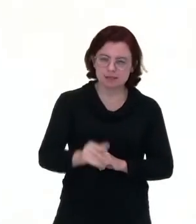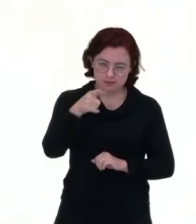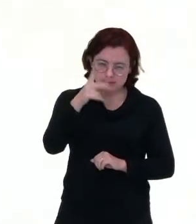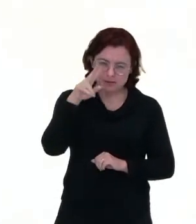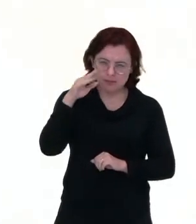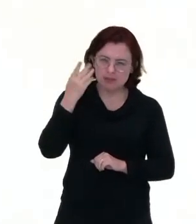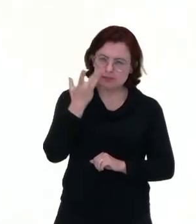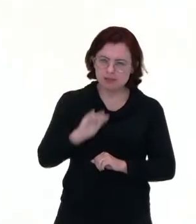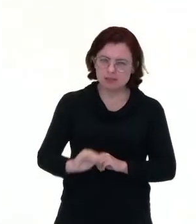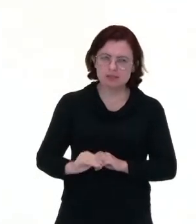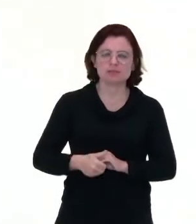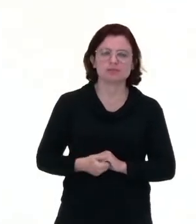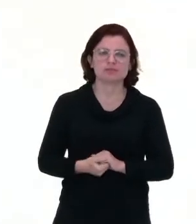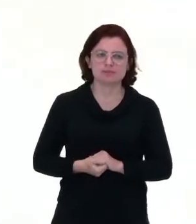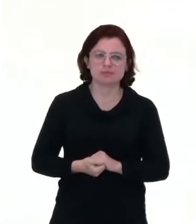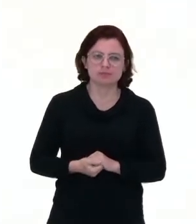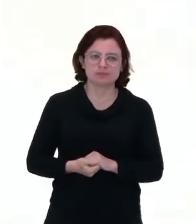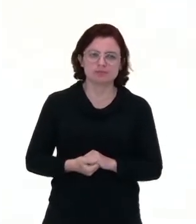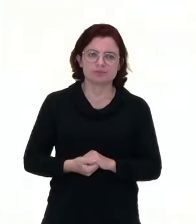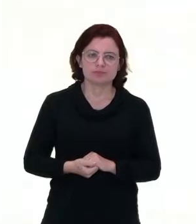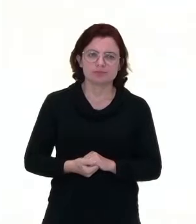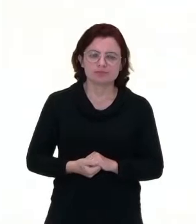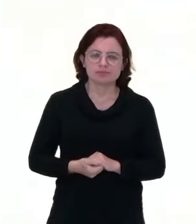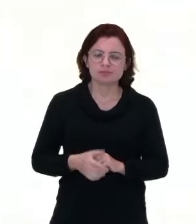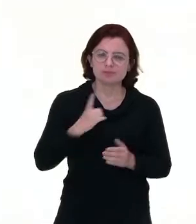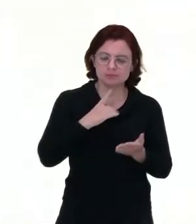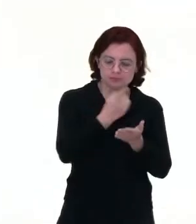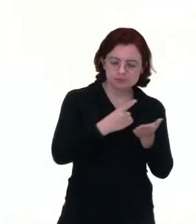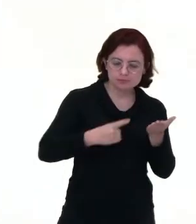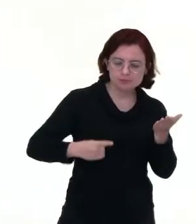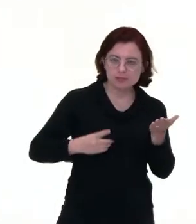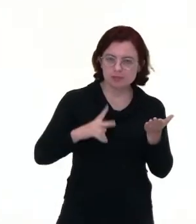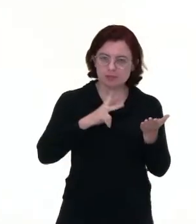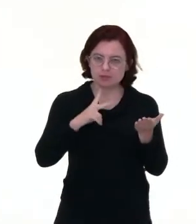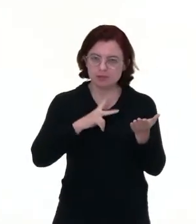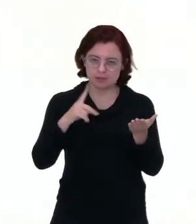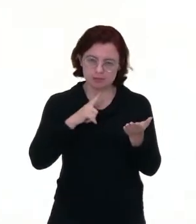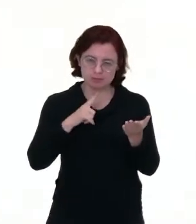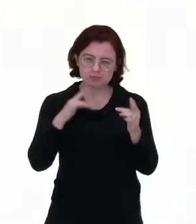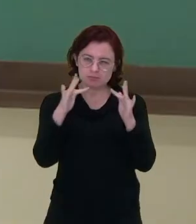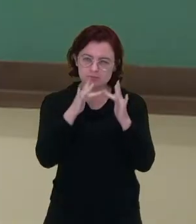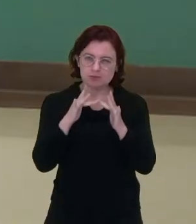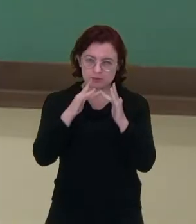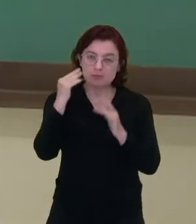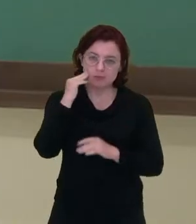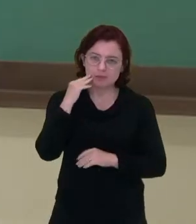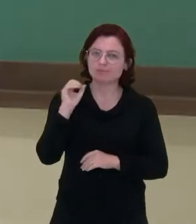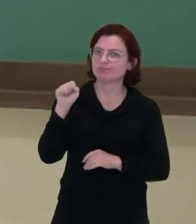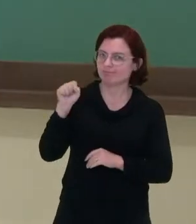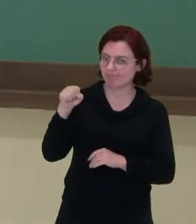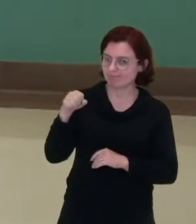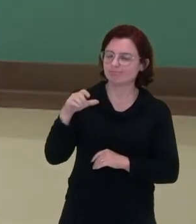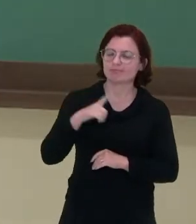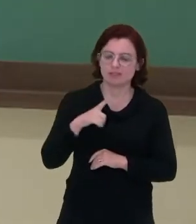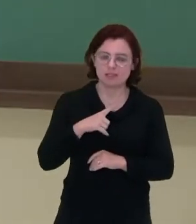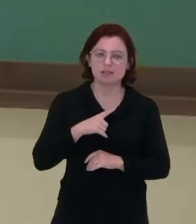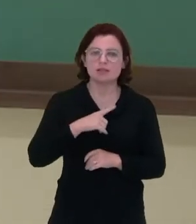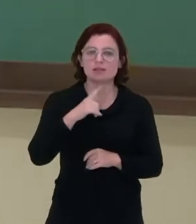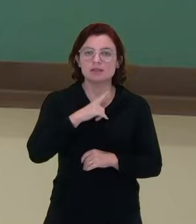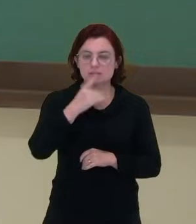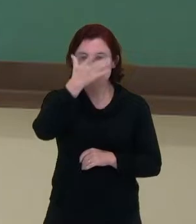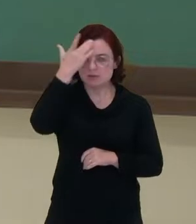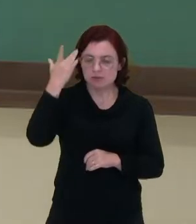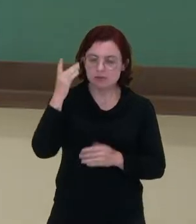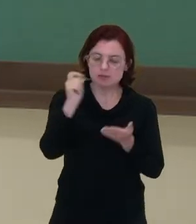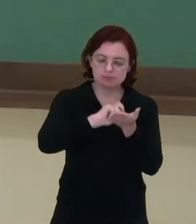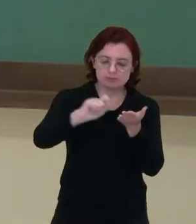lembra? Então, um diário pessoal tem a ver com a memória? E muito. Há pessoas que fazem o